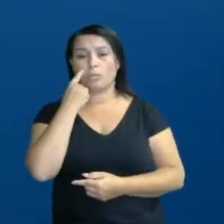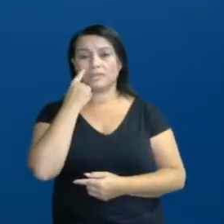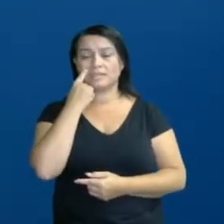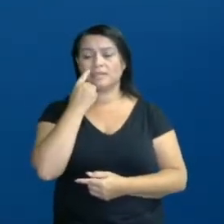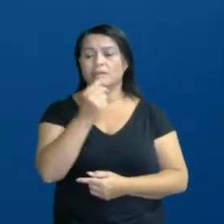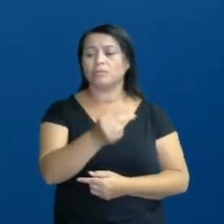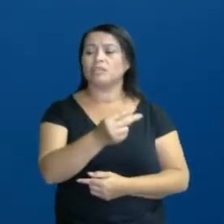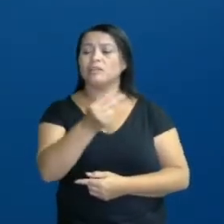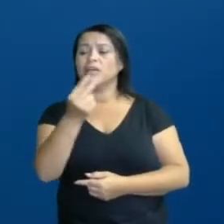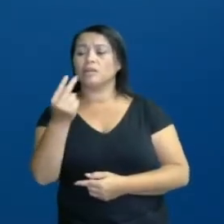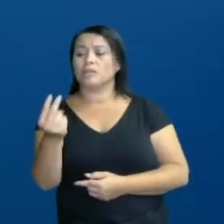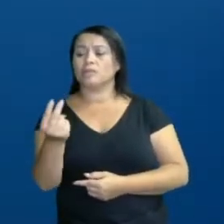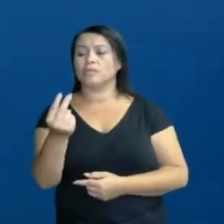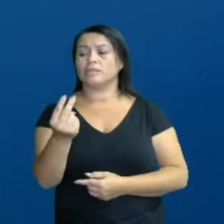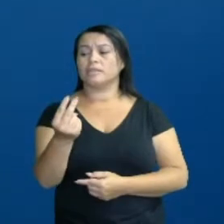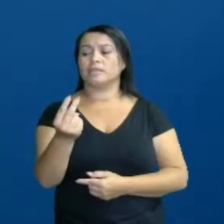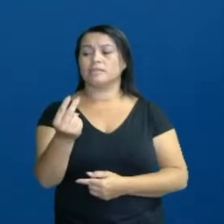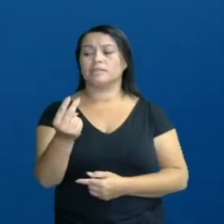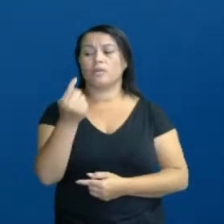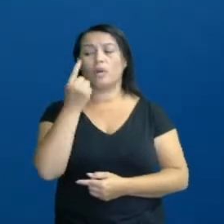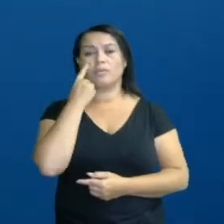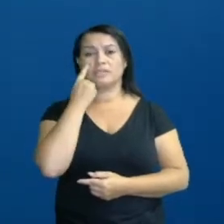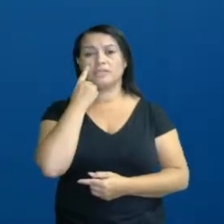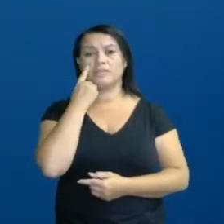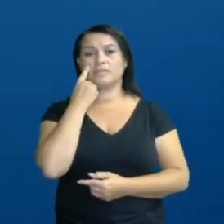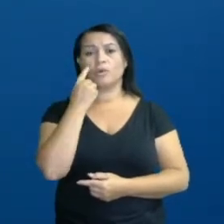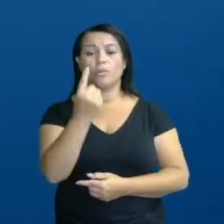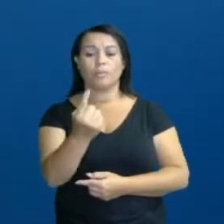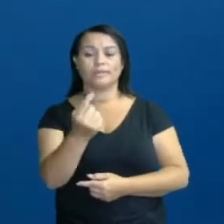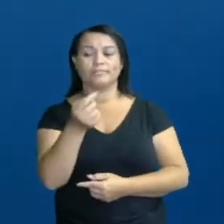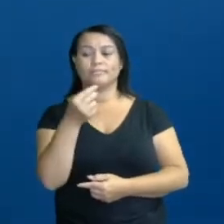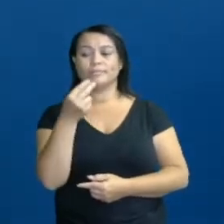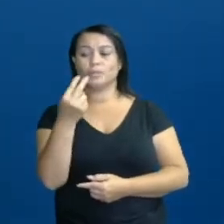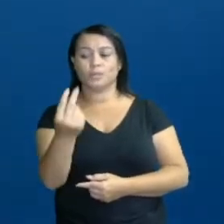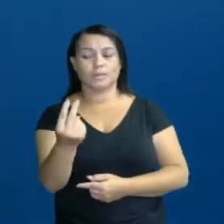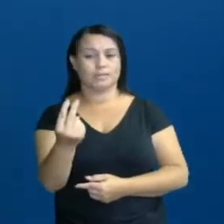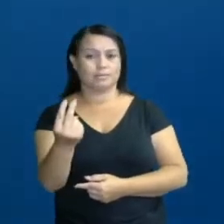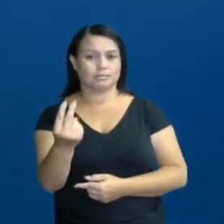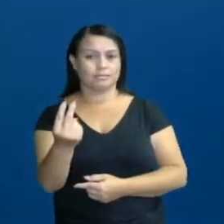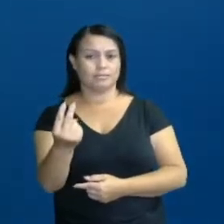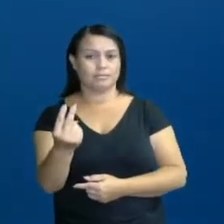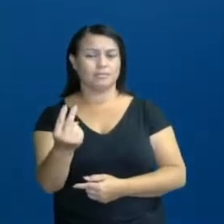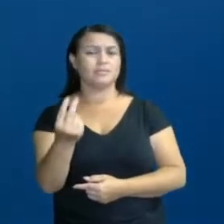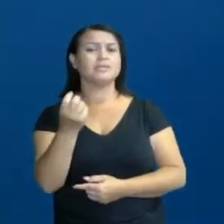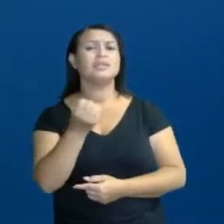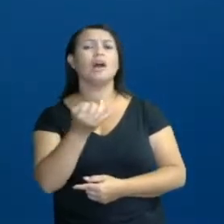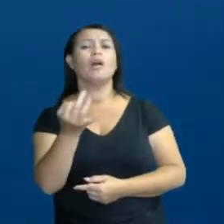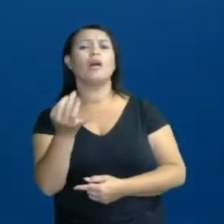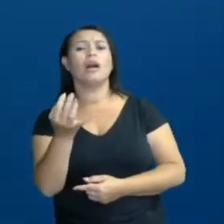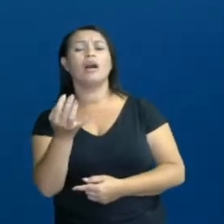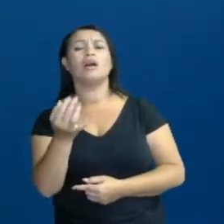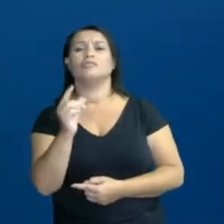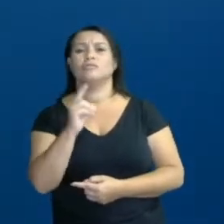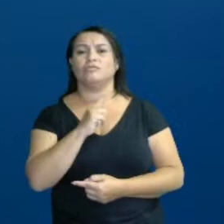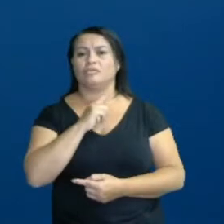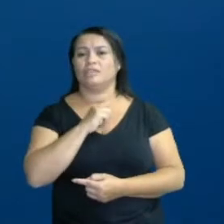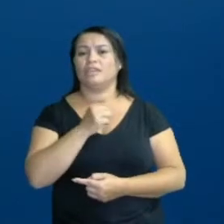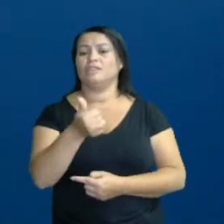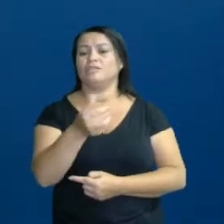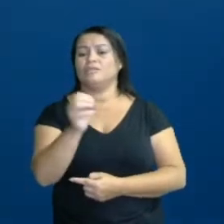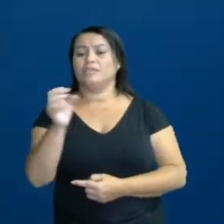aqui, ó, depois da vírgula, eu vou contar duas casas. Uma, duas. Então, eu cheguei em que casa? Cheguei na casa dos